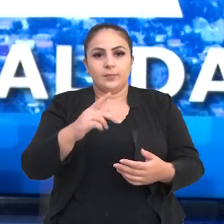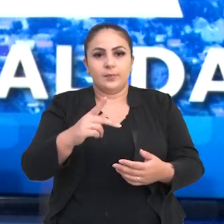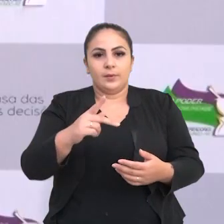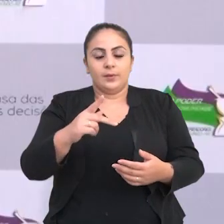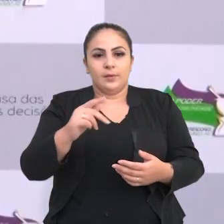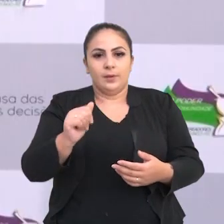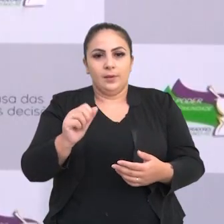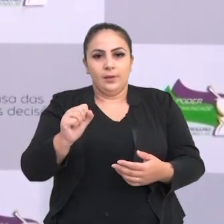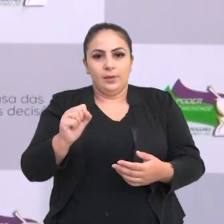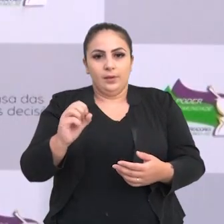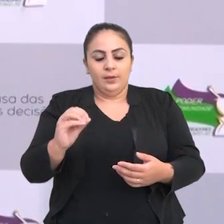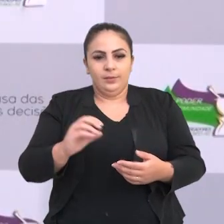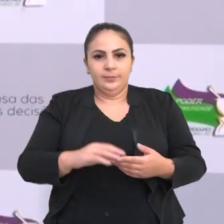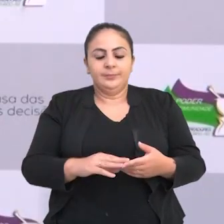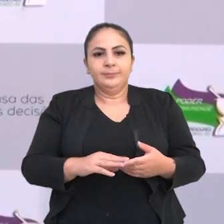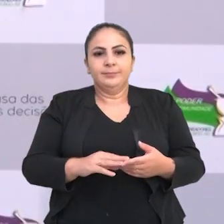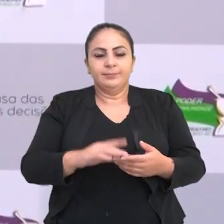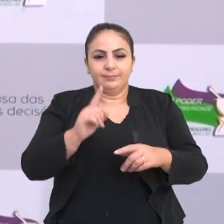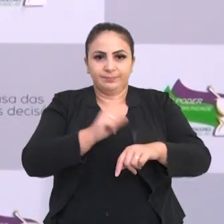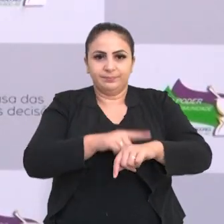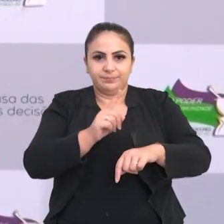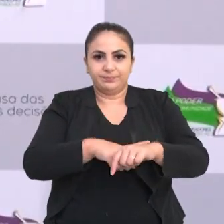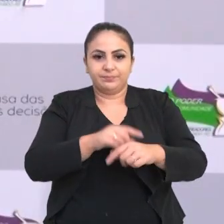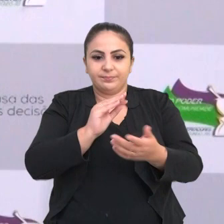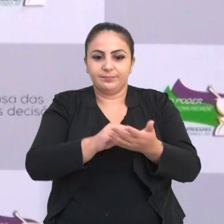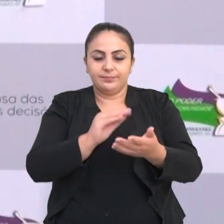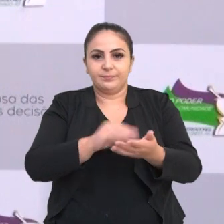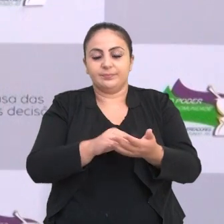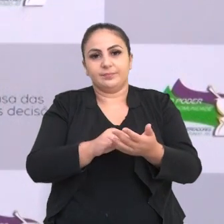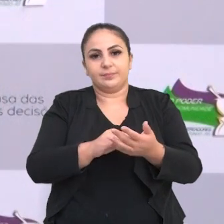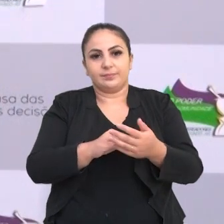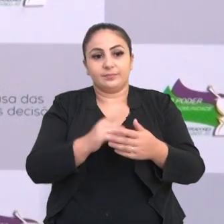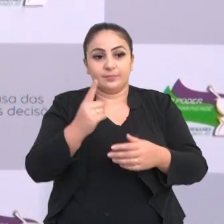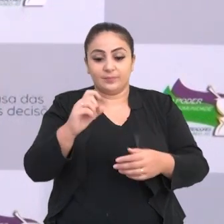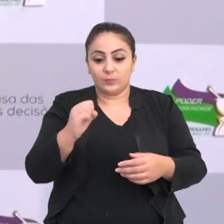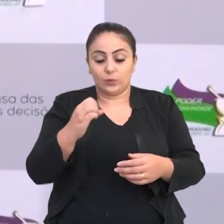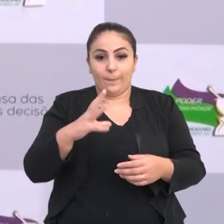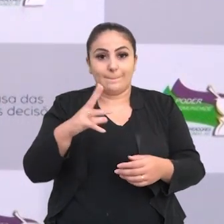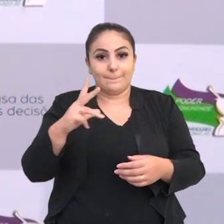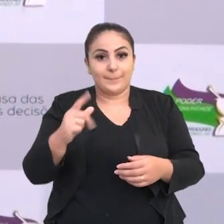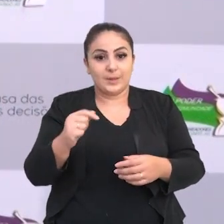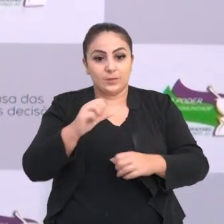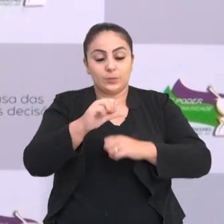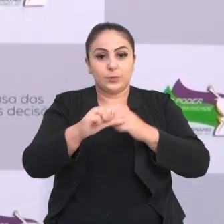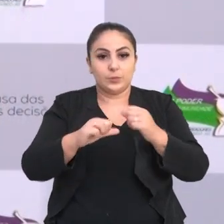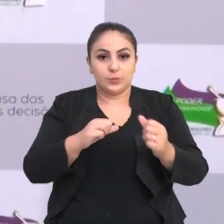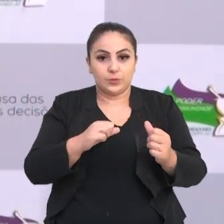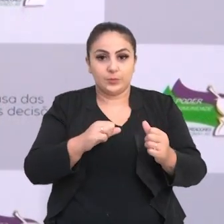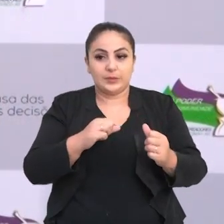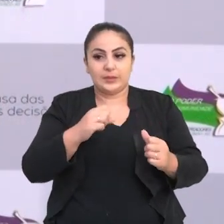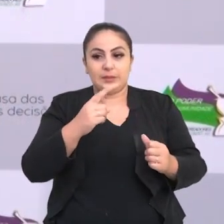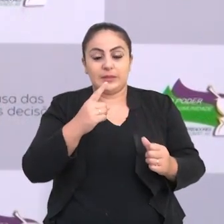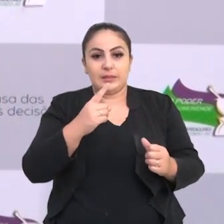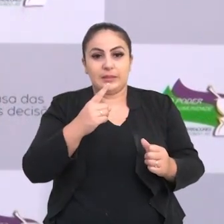Ipaço. Aumento significativo do déficit atuarial, de 18 milhões passou para